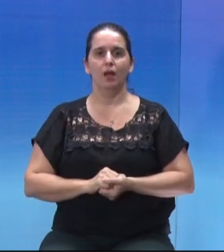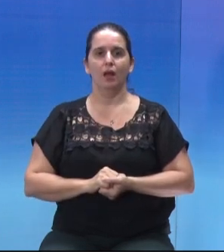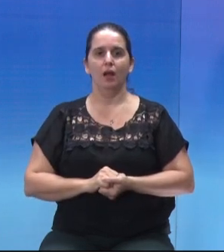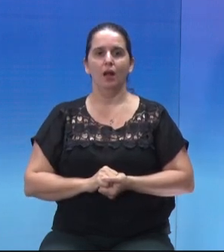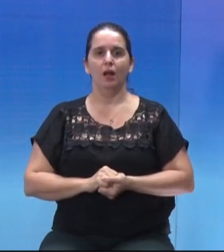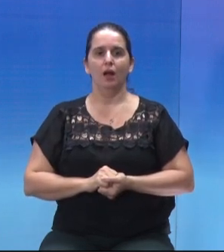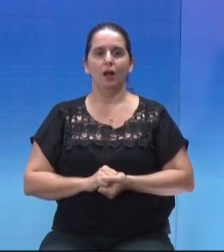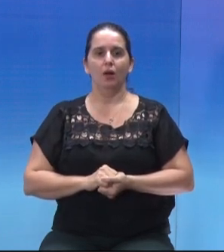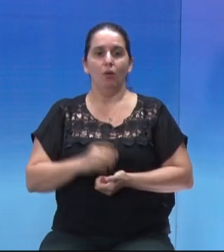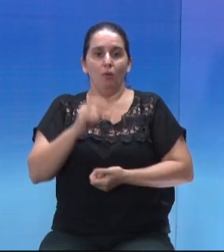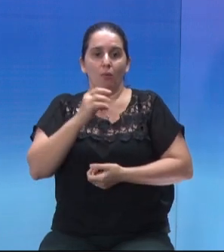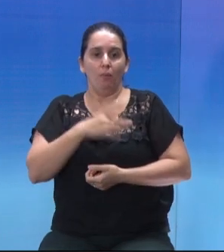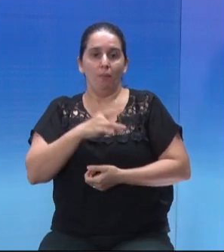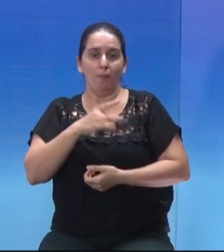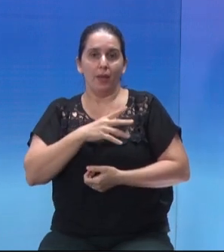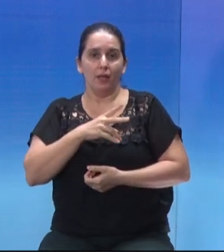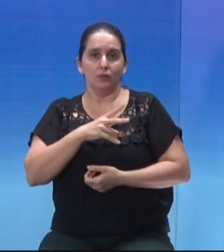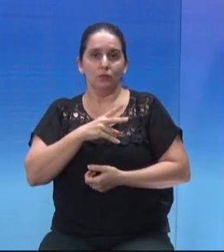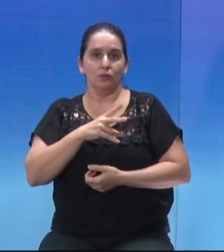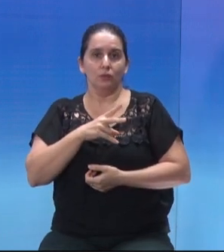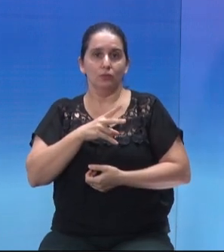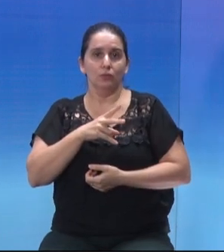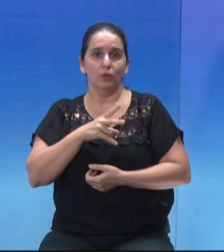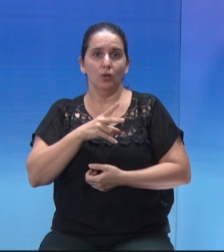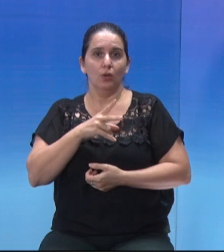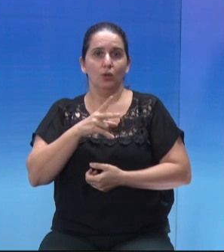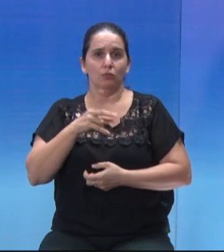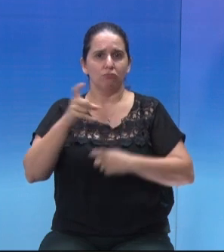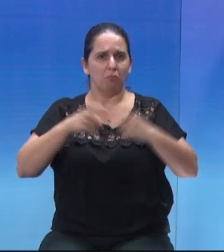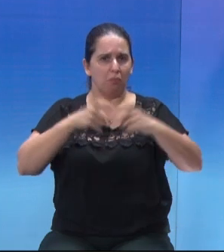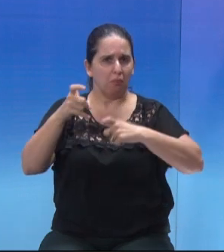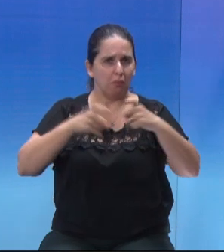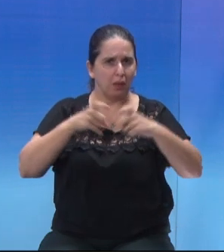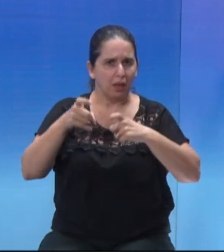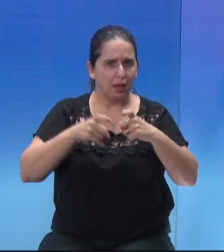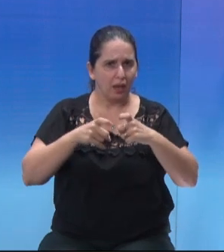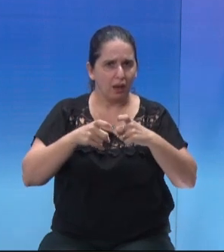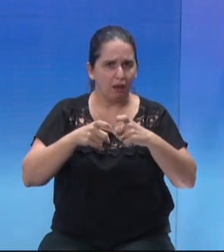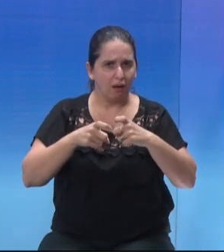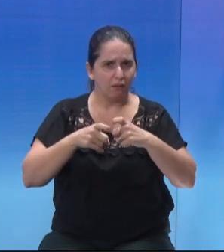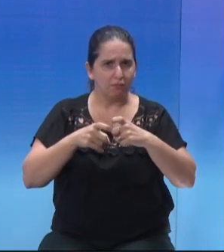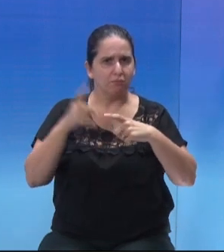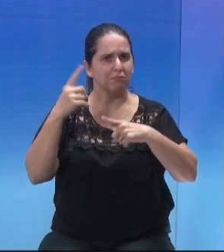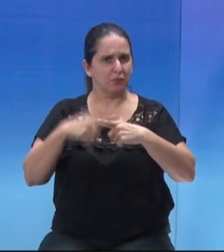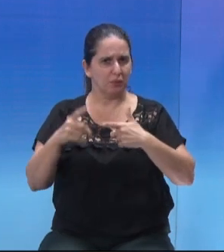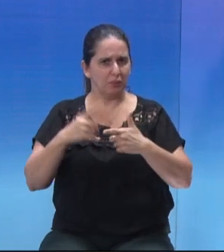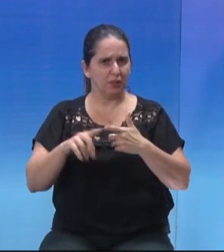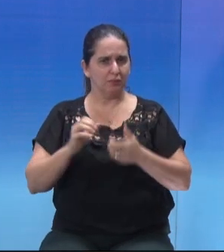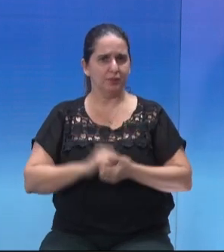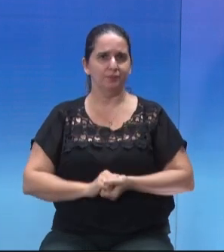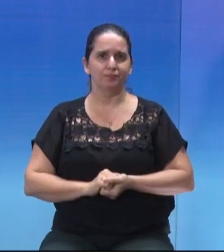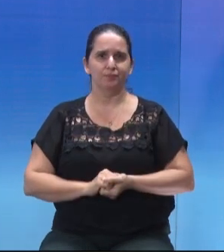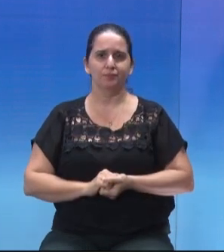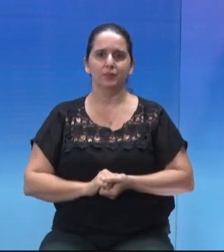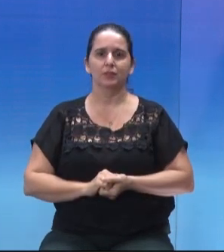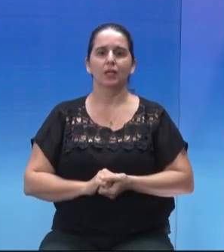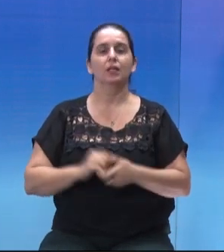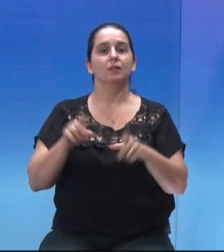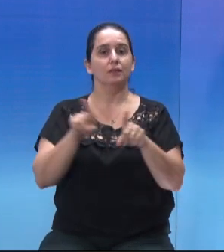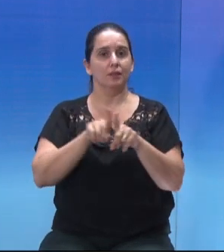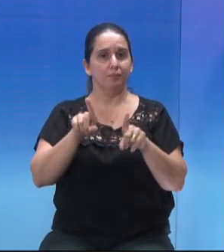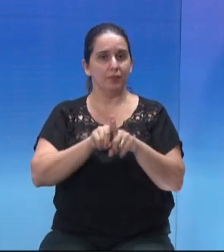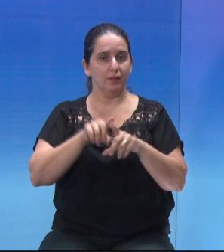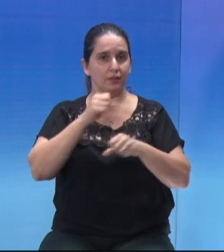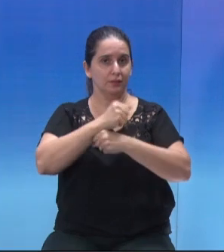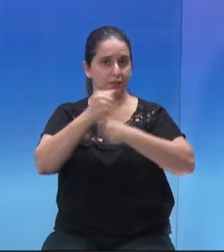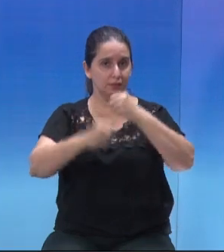Impacto do medo da corrida armamentista? Meninos, essa é uma época que os Estados Unidos está